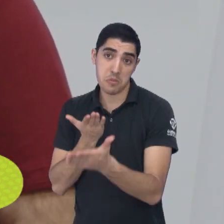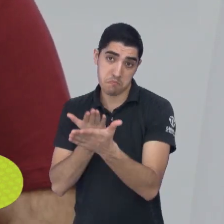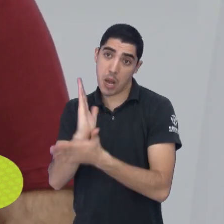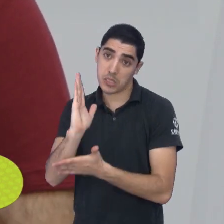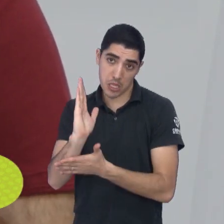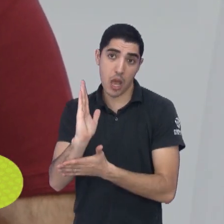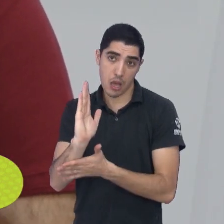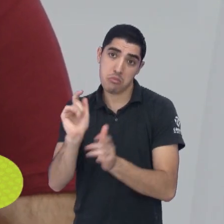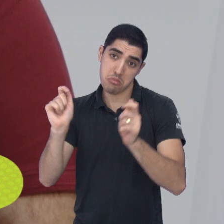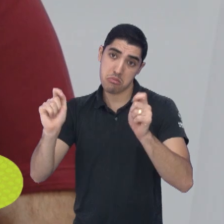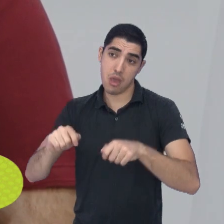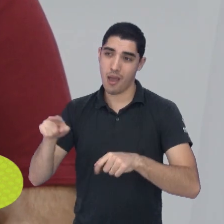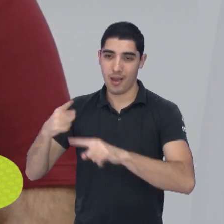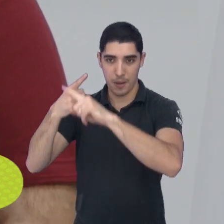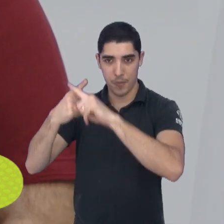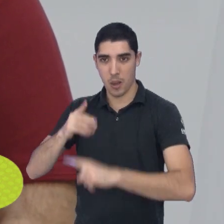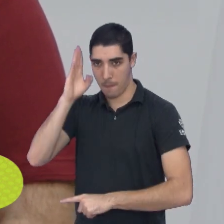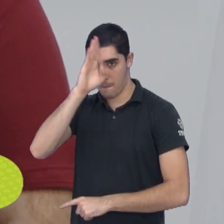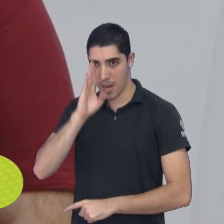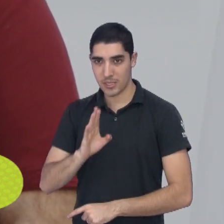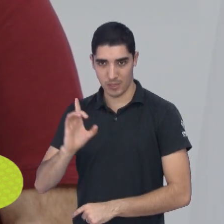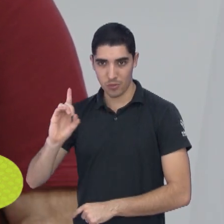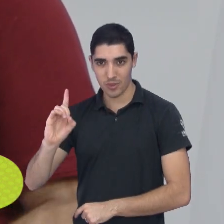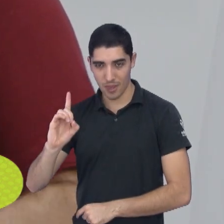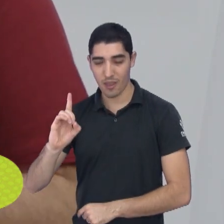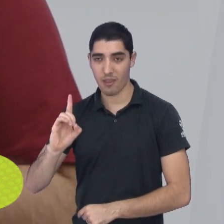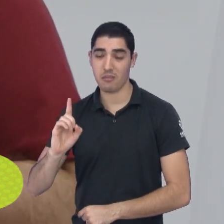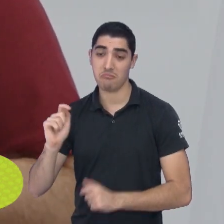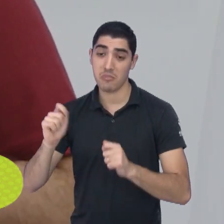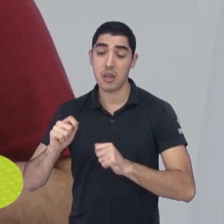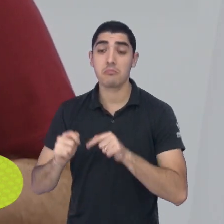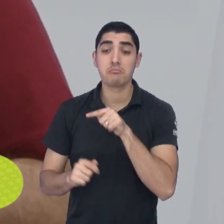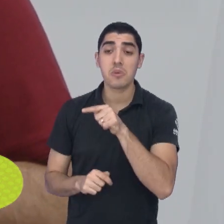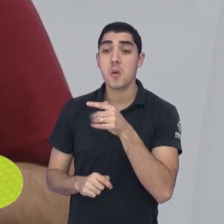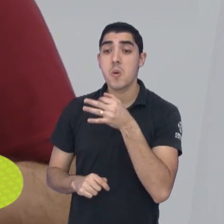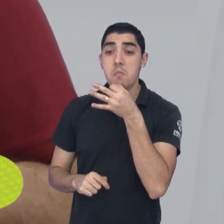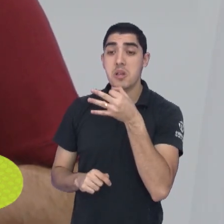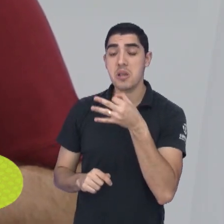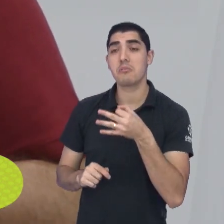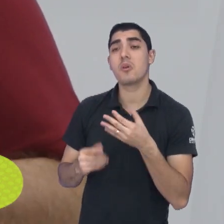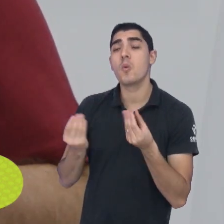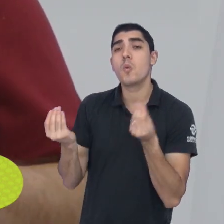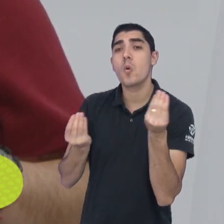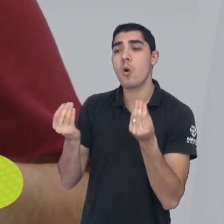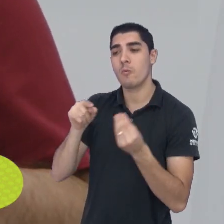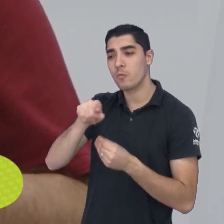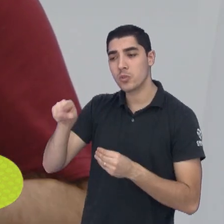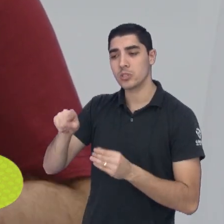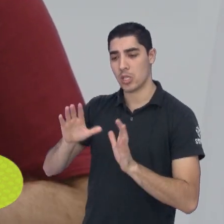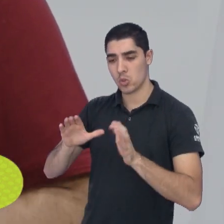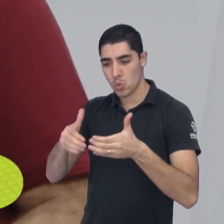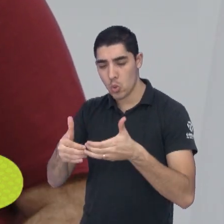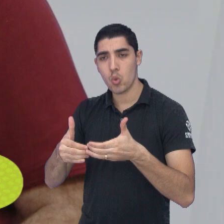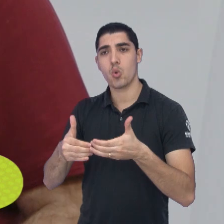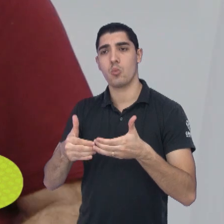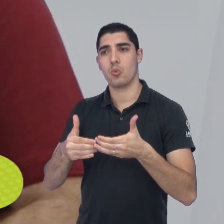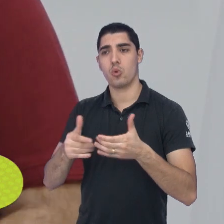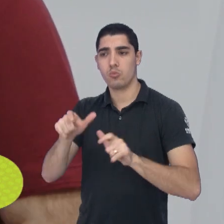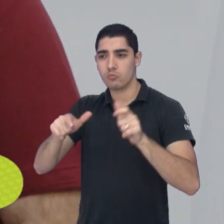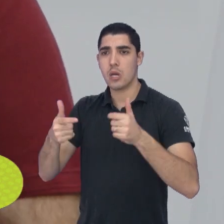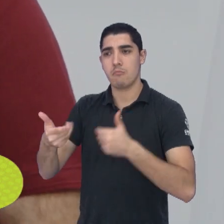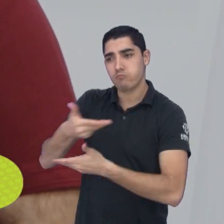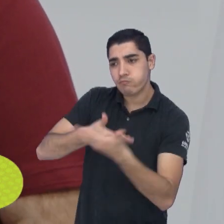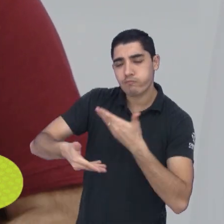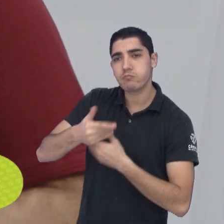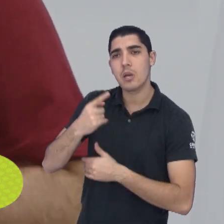direto aí até nessas últimas quatro partidas. Como é que é a conversa interna sua, diretoria e também com os jogadores em busca